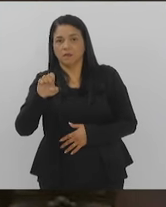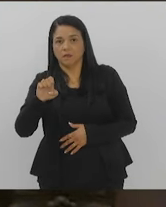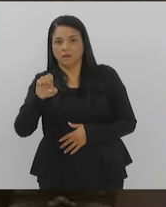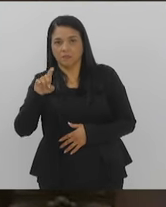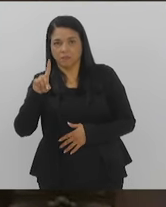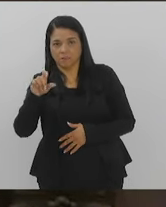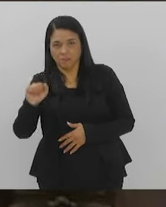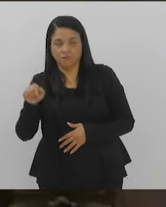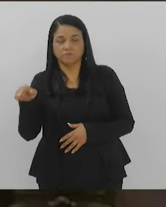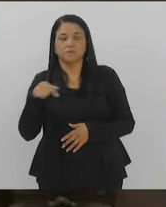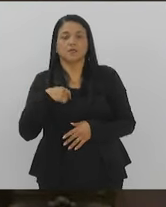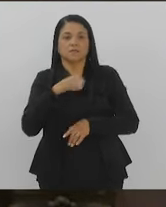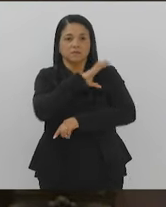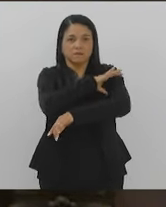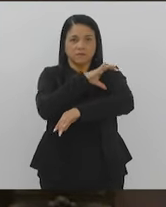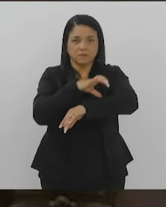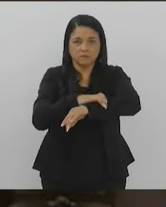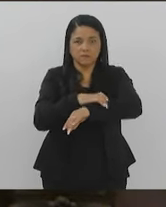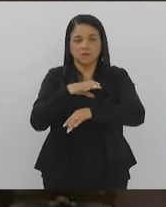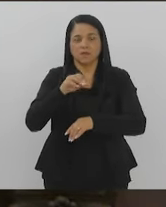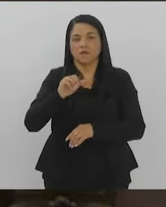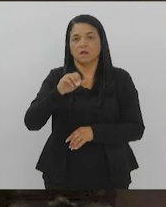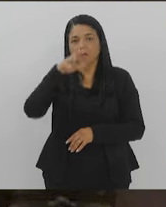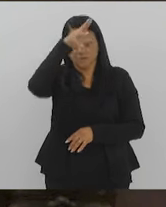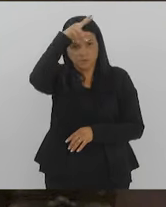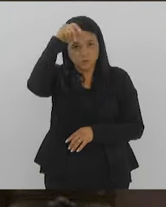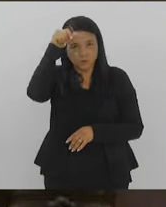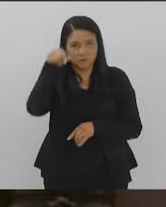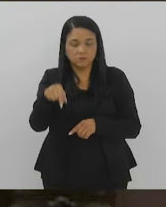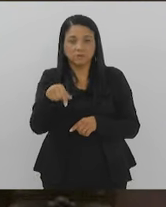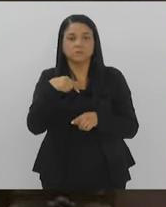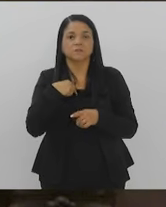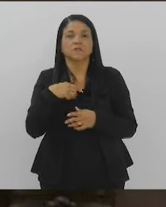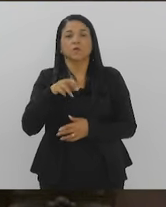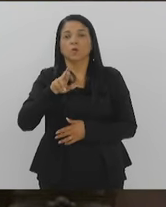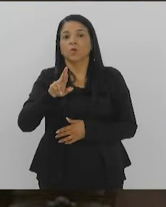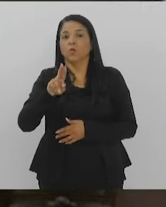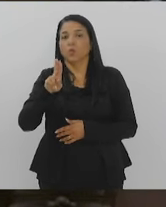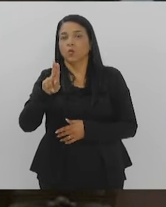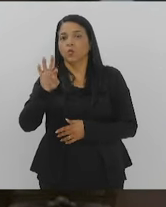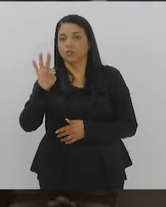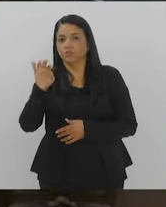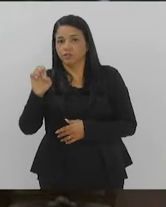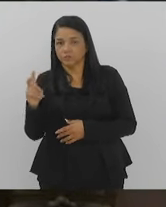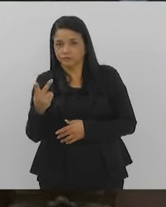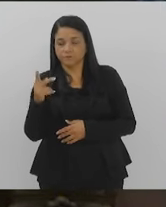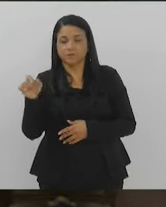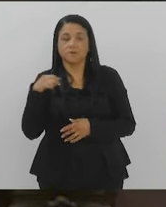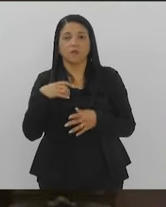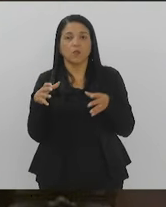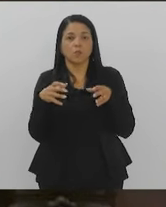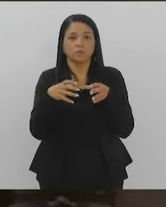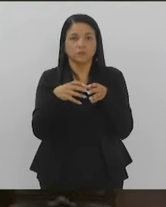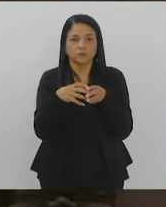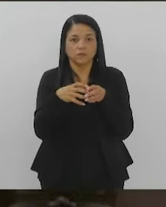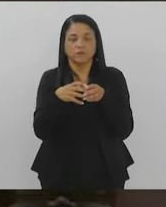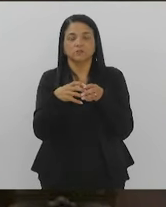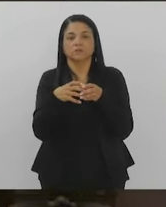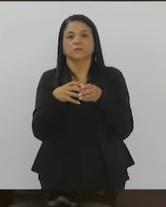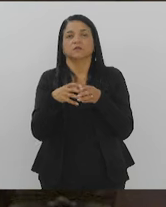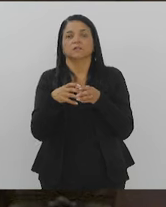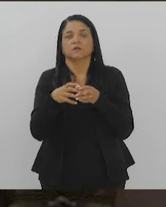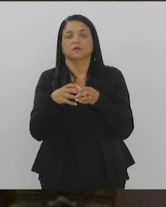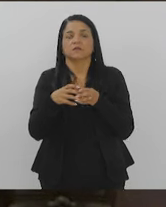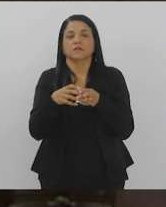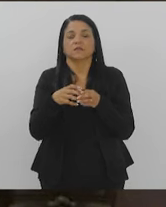do Amazonas, a pastora Ruth Silene, da Comunidade Evangélica Nação Santa,